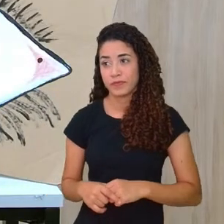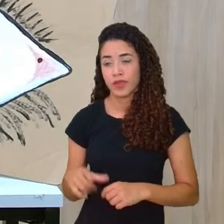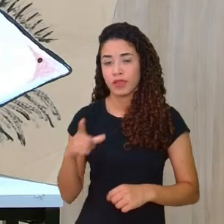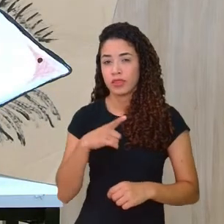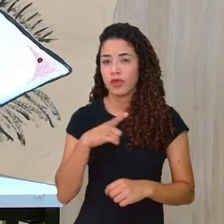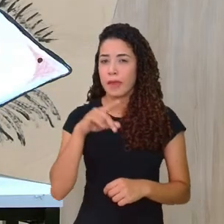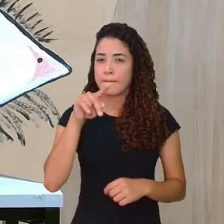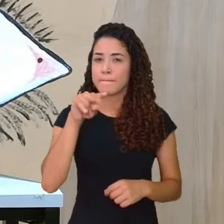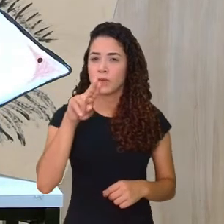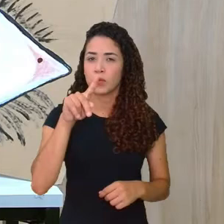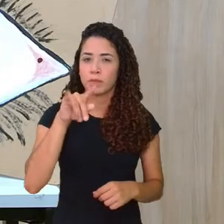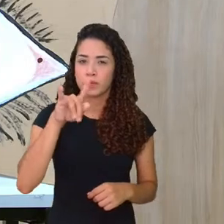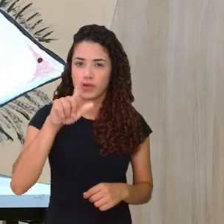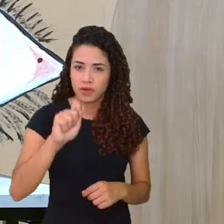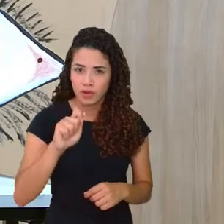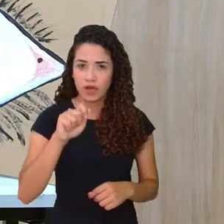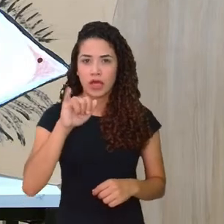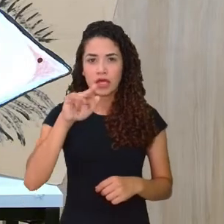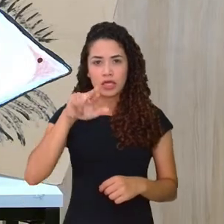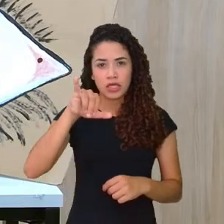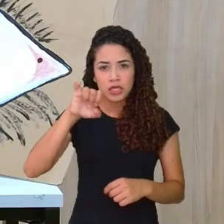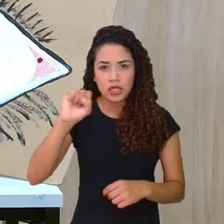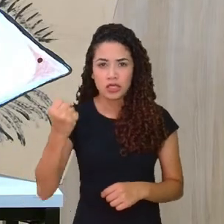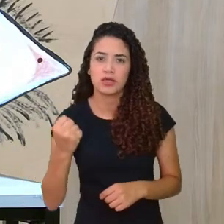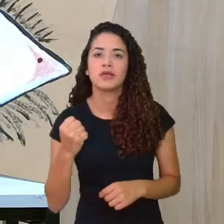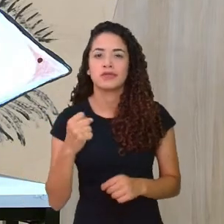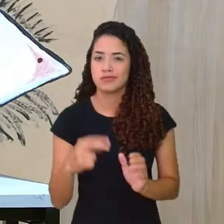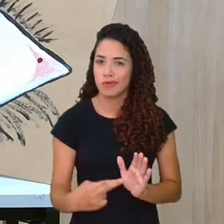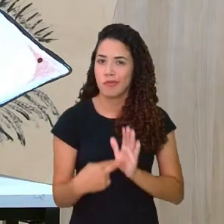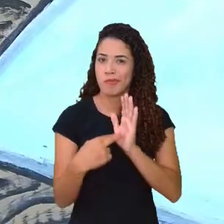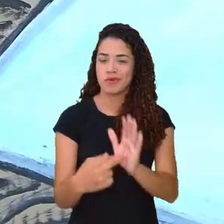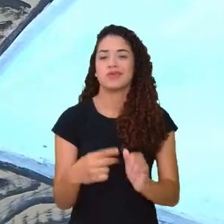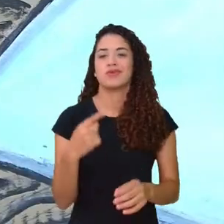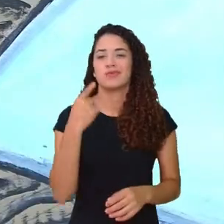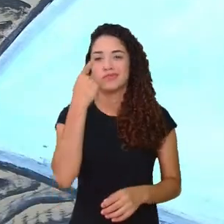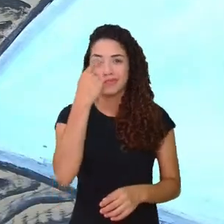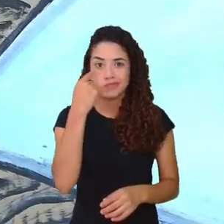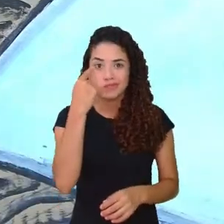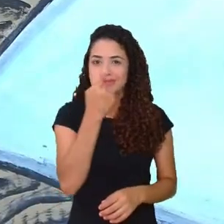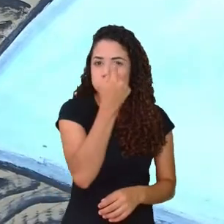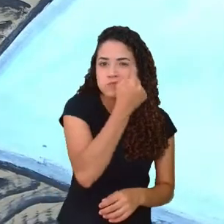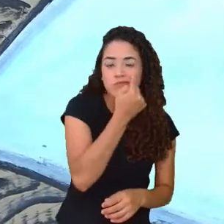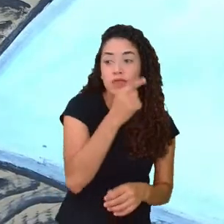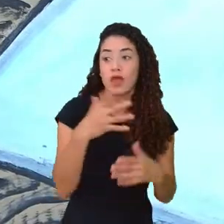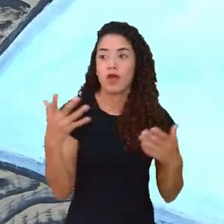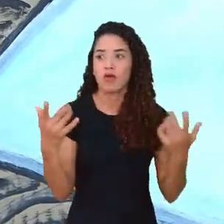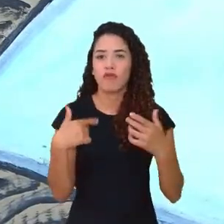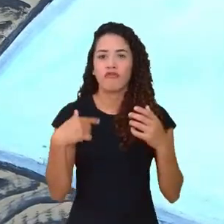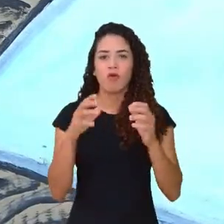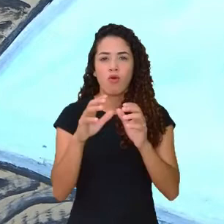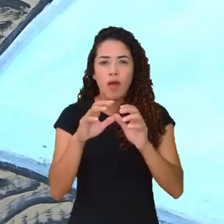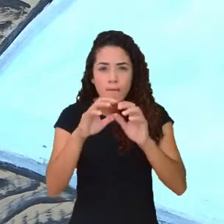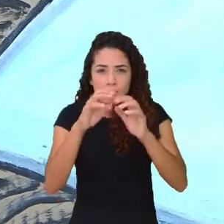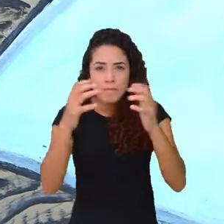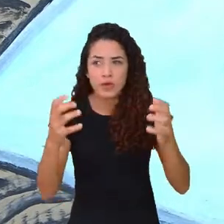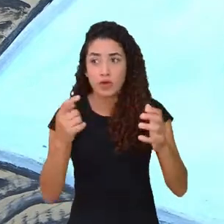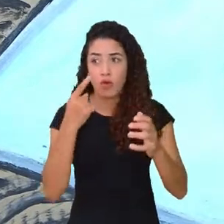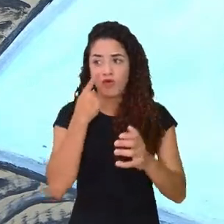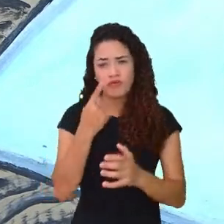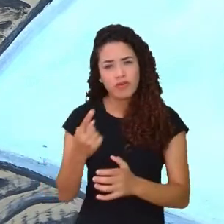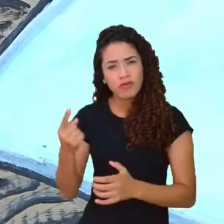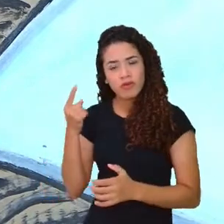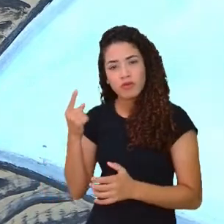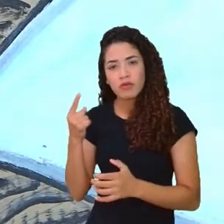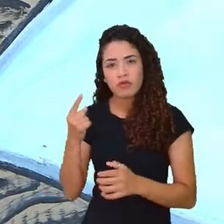a pupila, a íris, né, aqui representando a córnea. Mas agora eu vou abrir esse olho. Essa parte branca